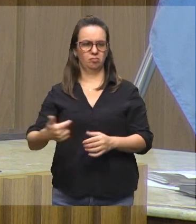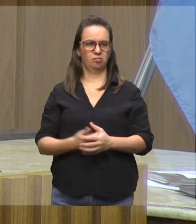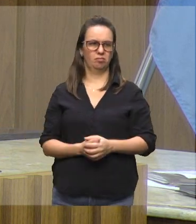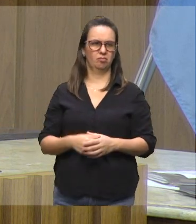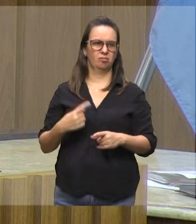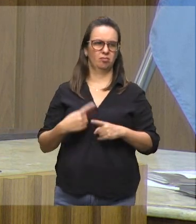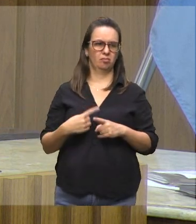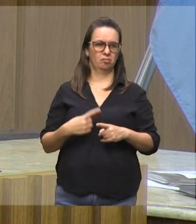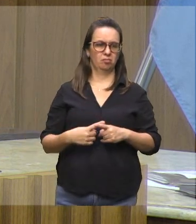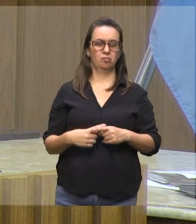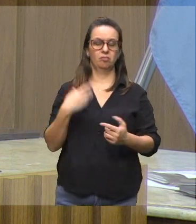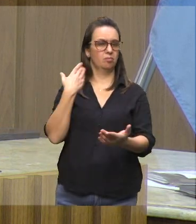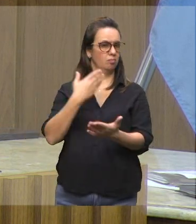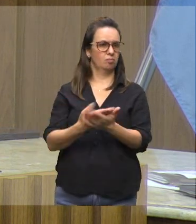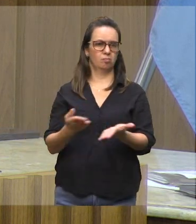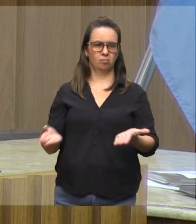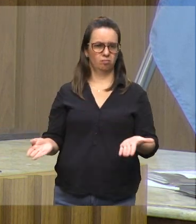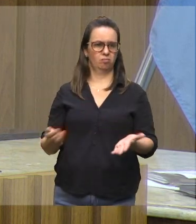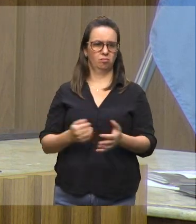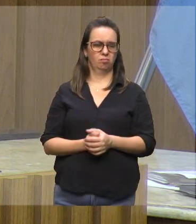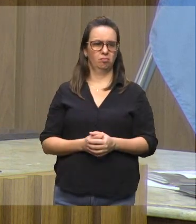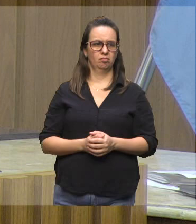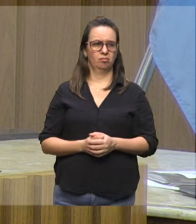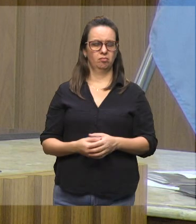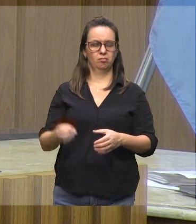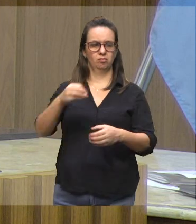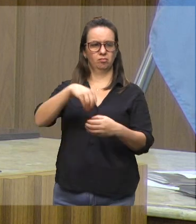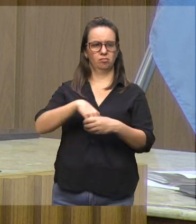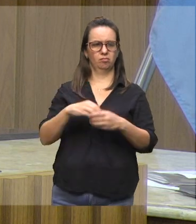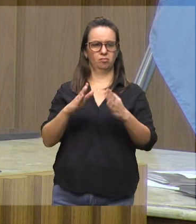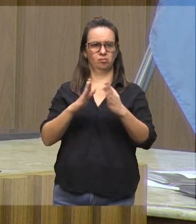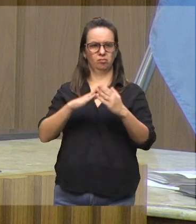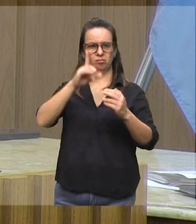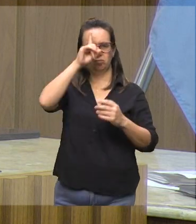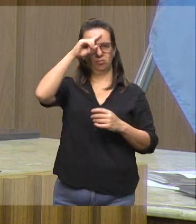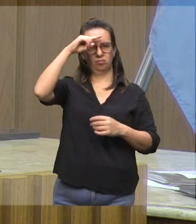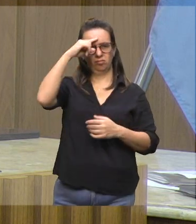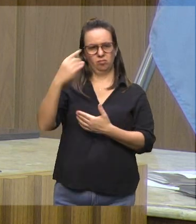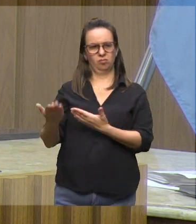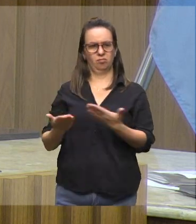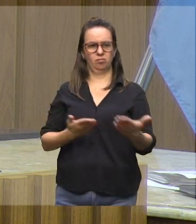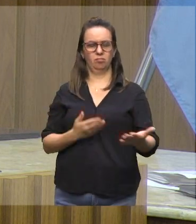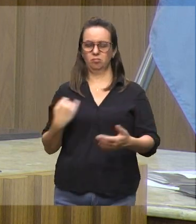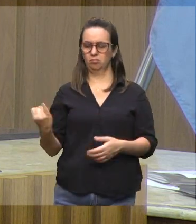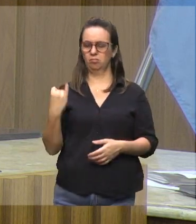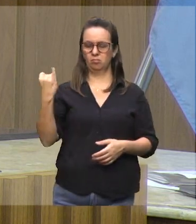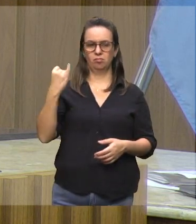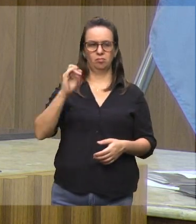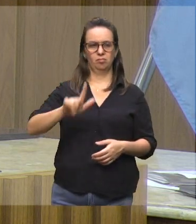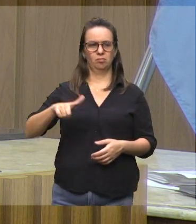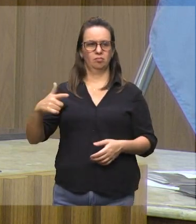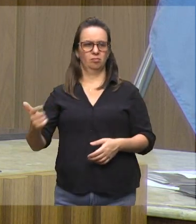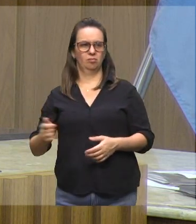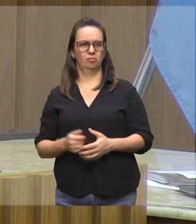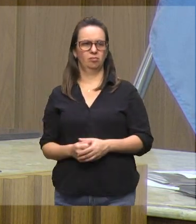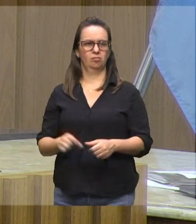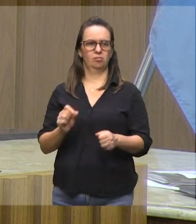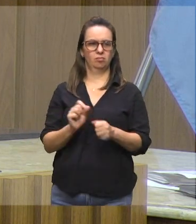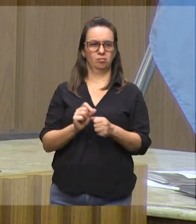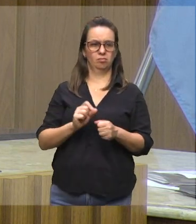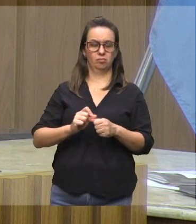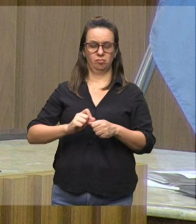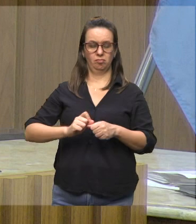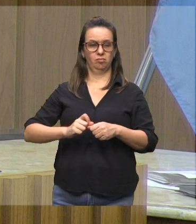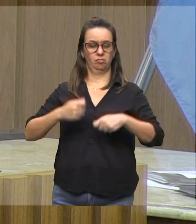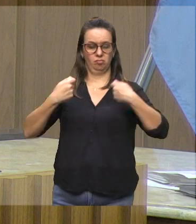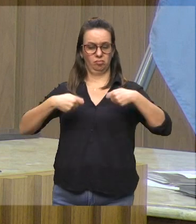leva à precarização. Não dá para você ter dentro do Hospital Regional um serviço tão importante terceirizado. Tem que se fazer concurso público. O hospital